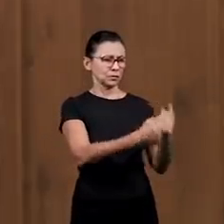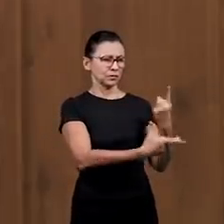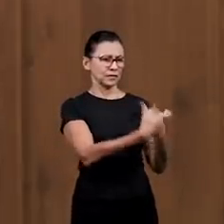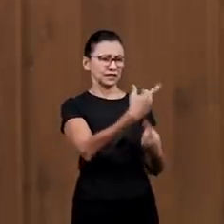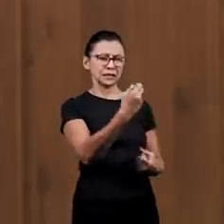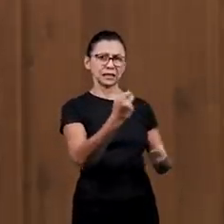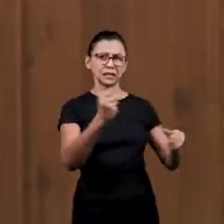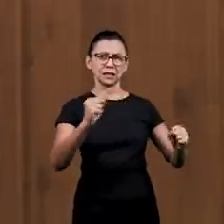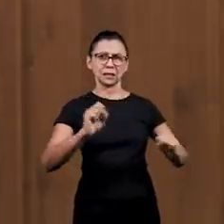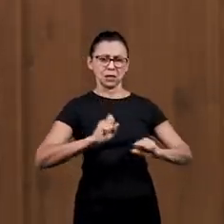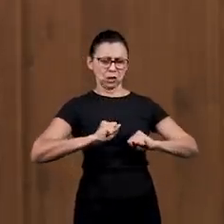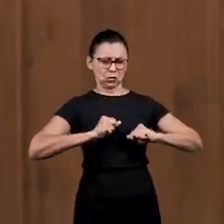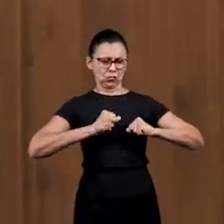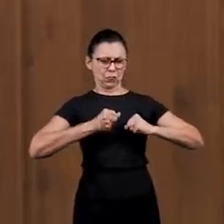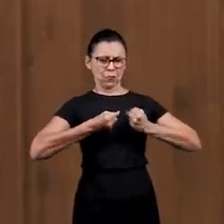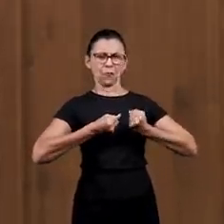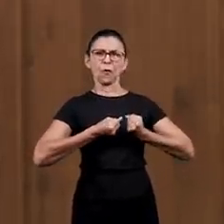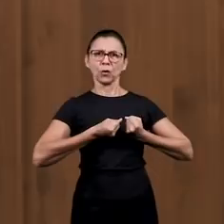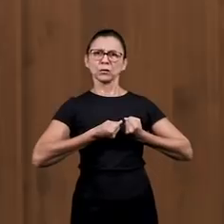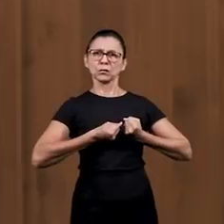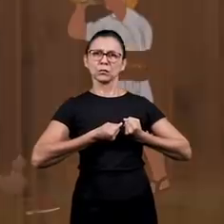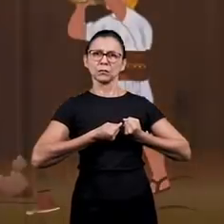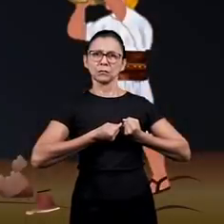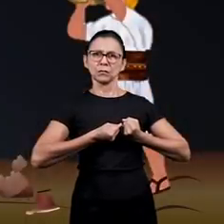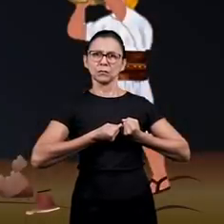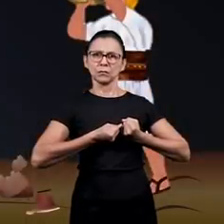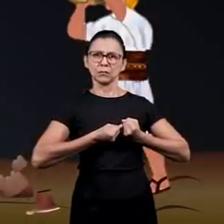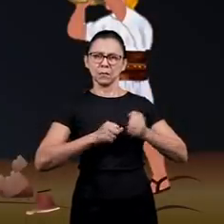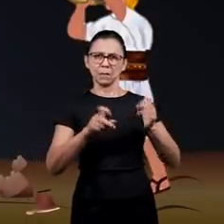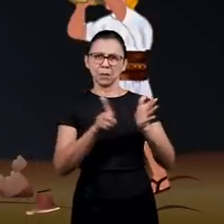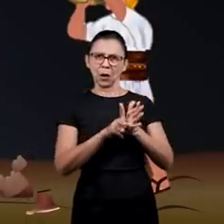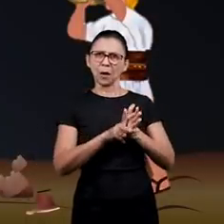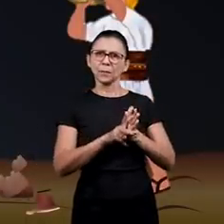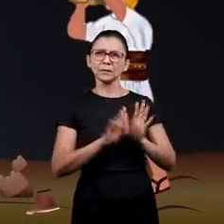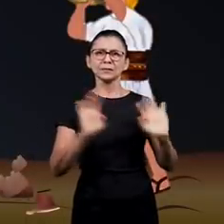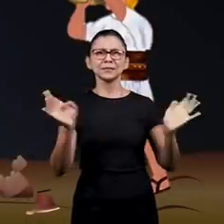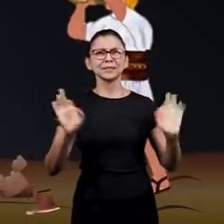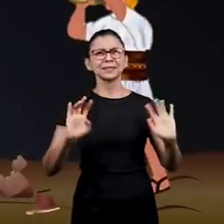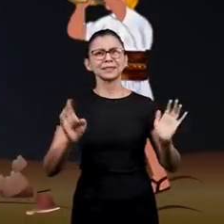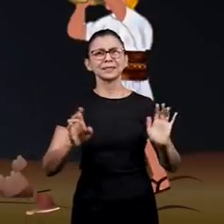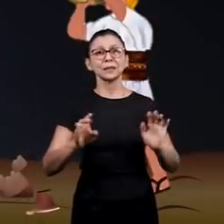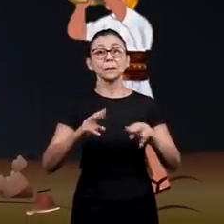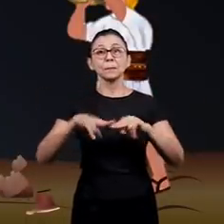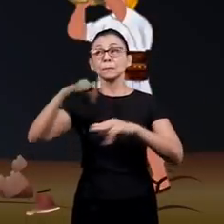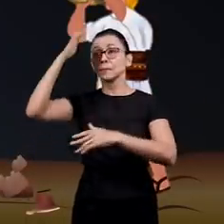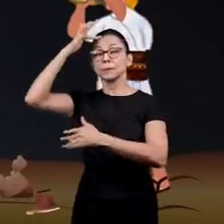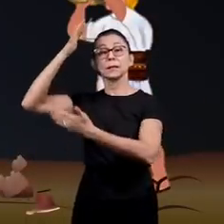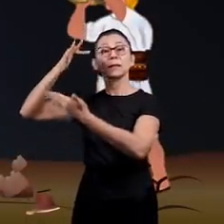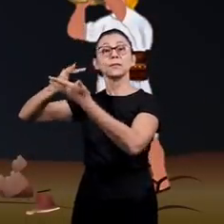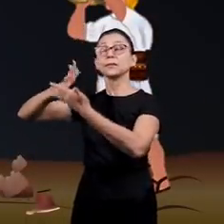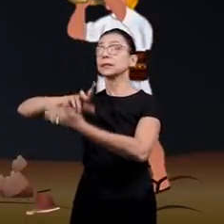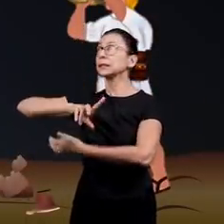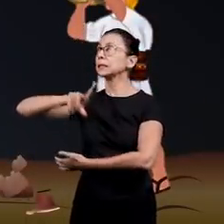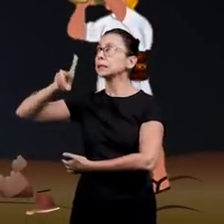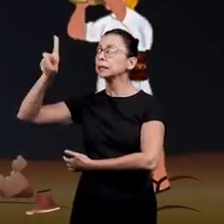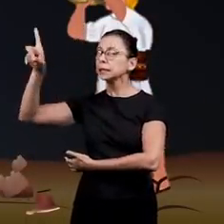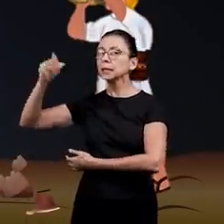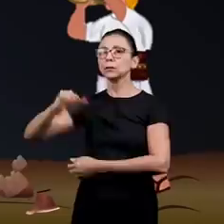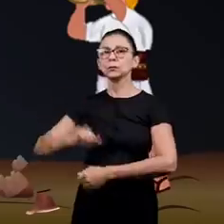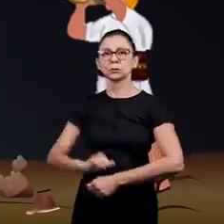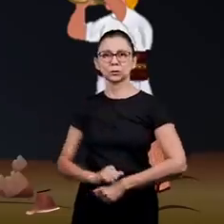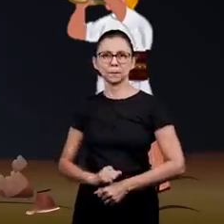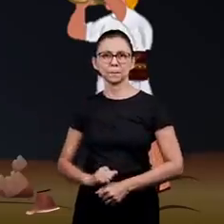sua razão, mas pela fé viva. Nós entendemos que toda aquela estratégia de